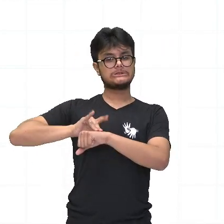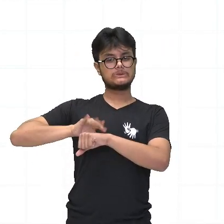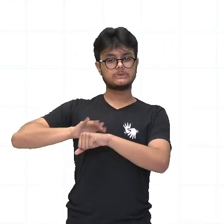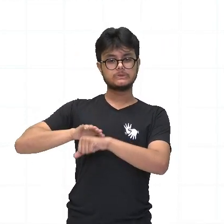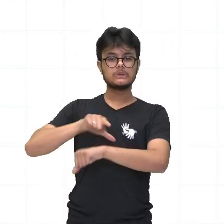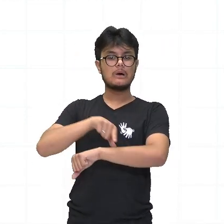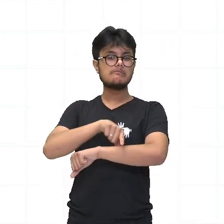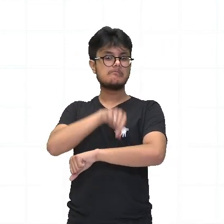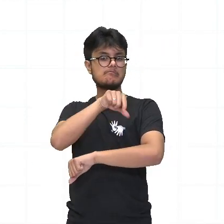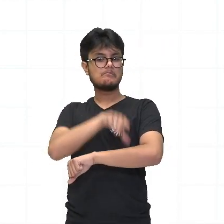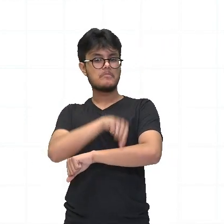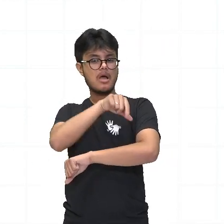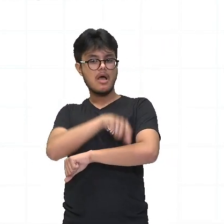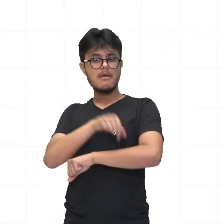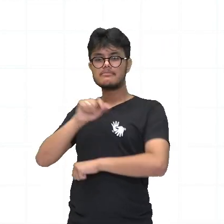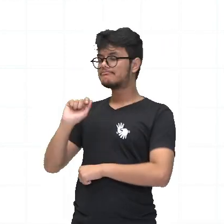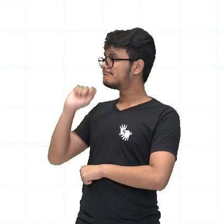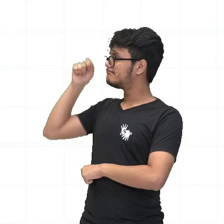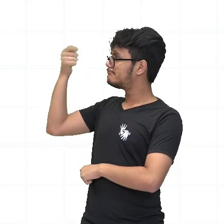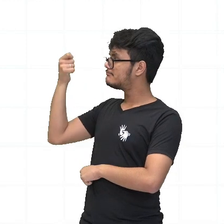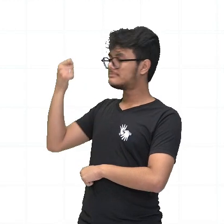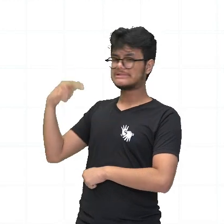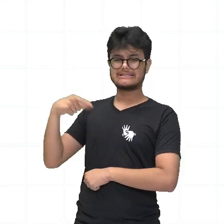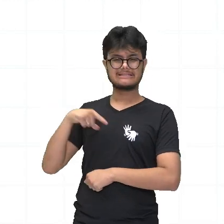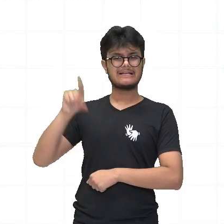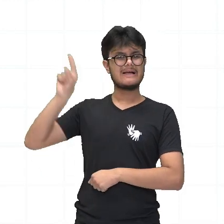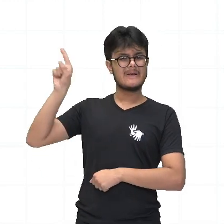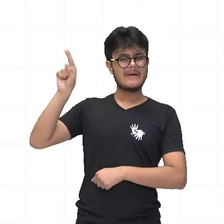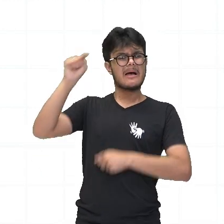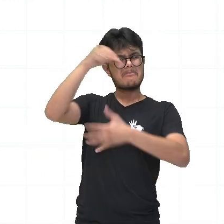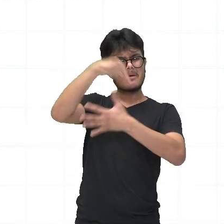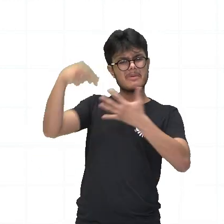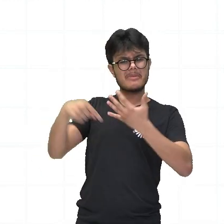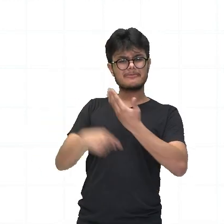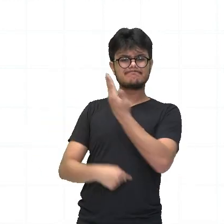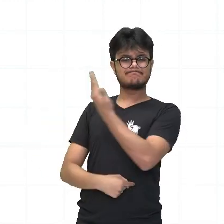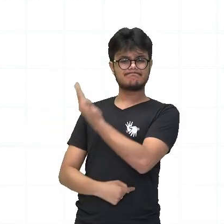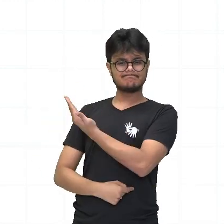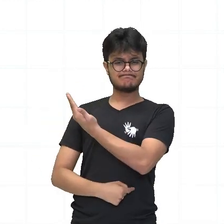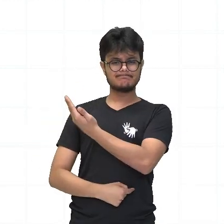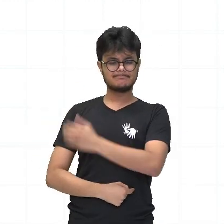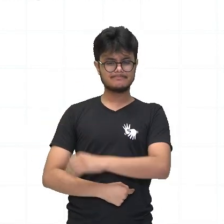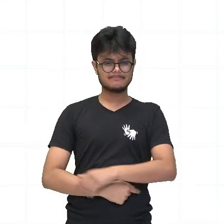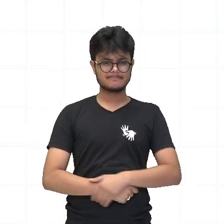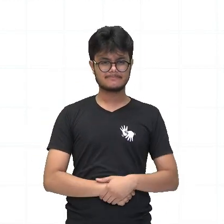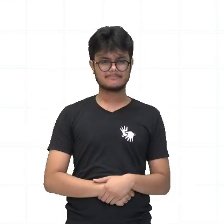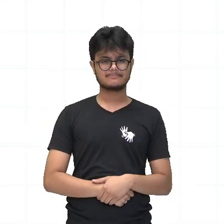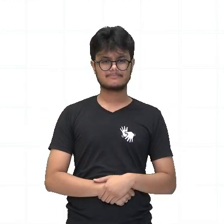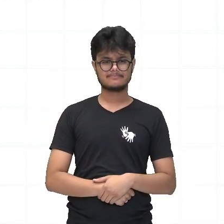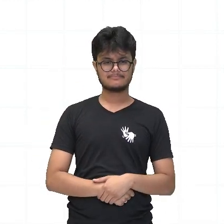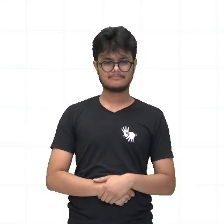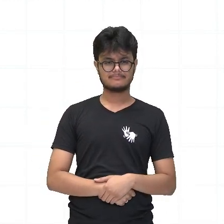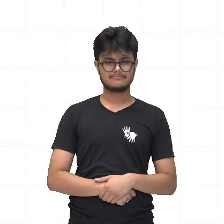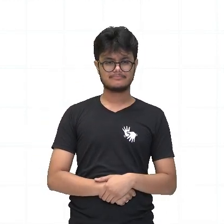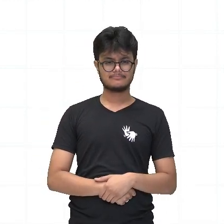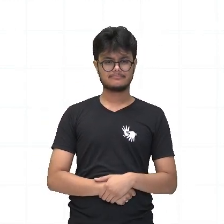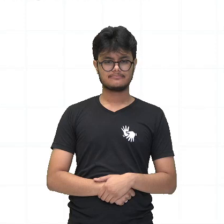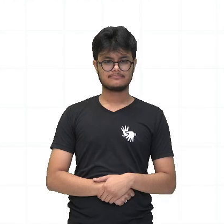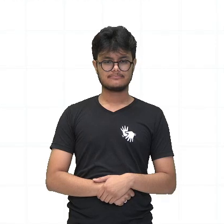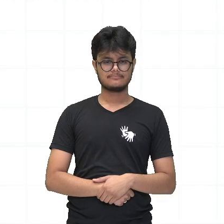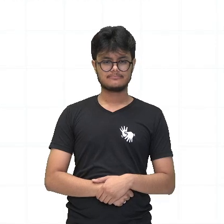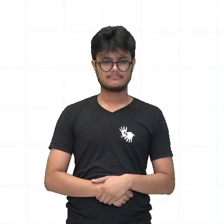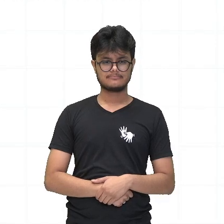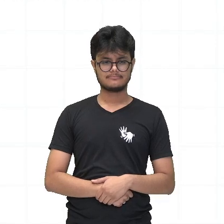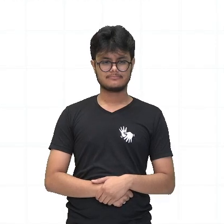ao carrapato. A febre hemorrágica da Crimeia-Congo, doença de Lyme, febre recorrente,